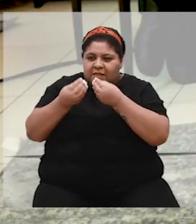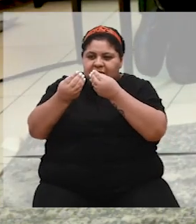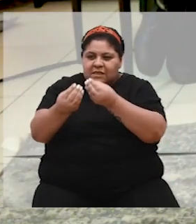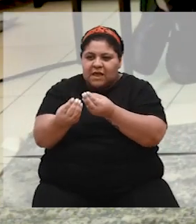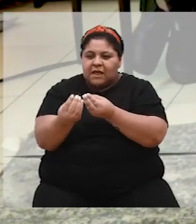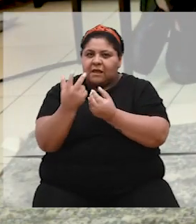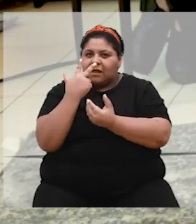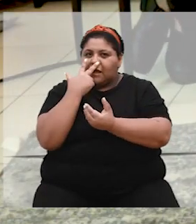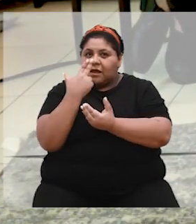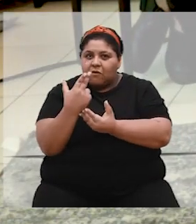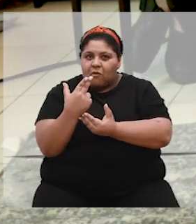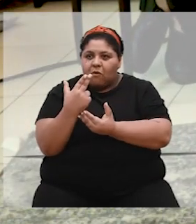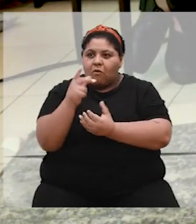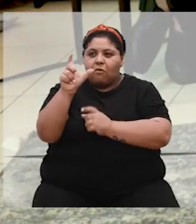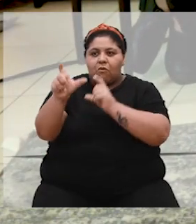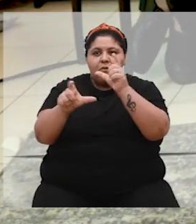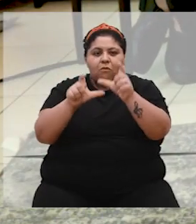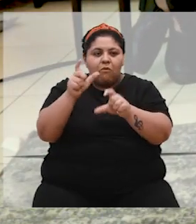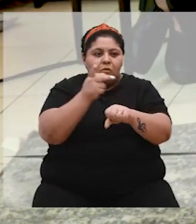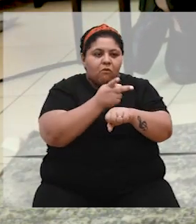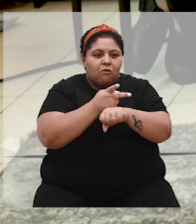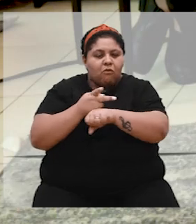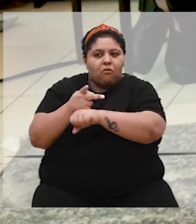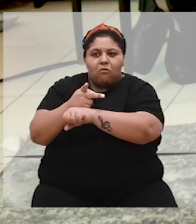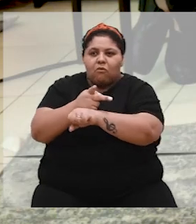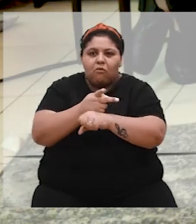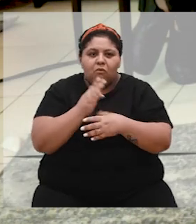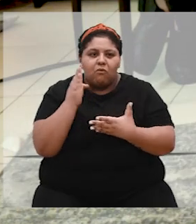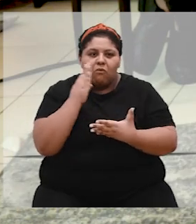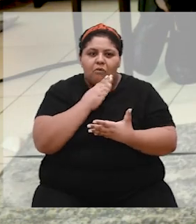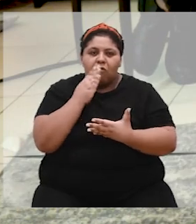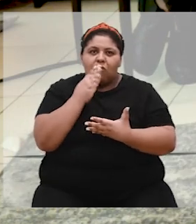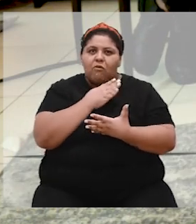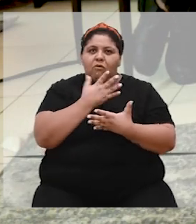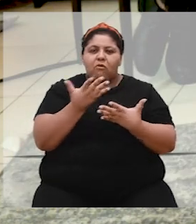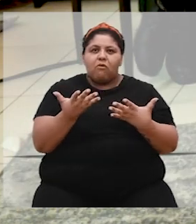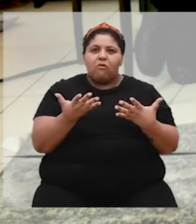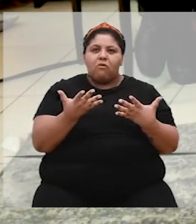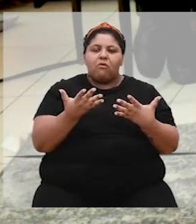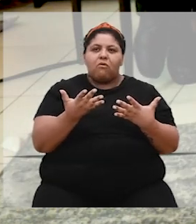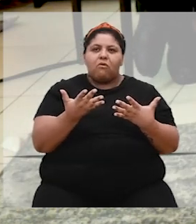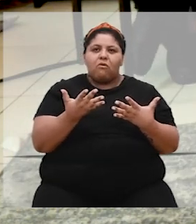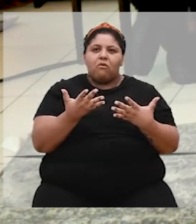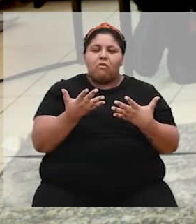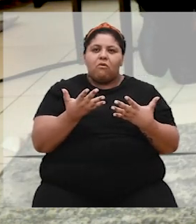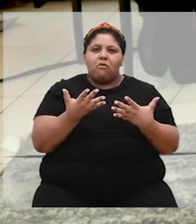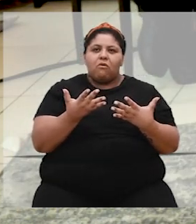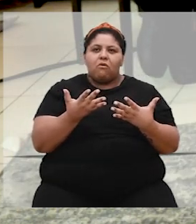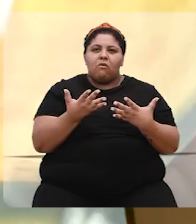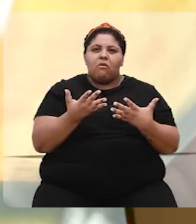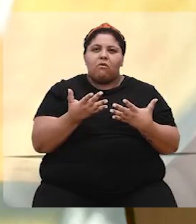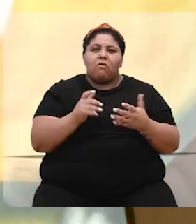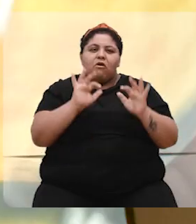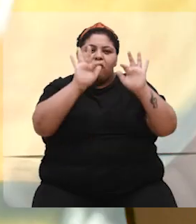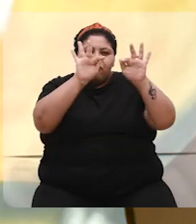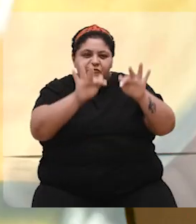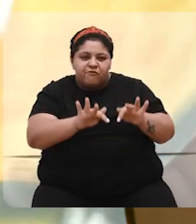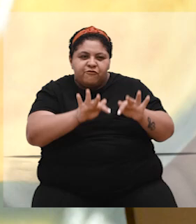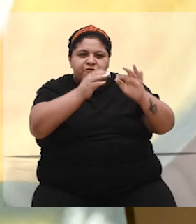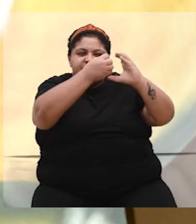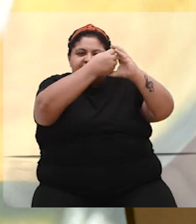todo igual, e que as pessoas procuram rapidamente desfazer